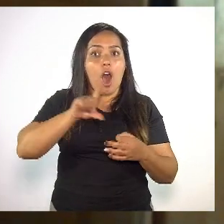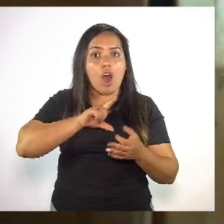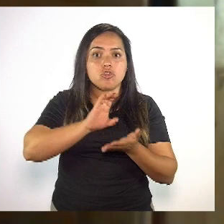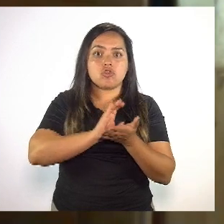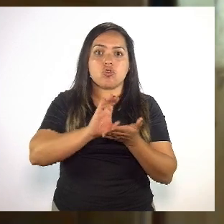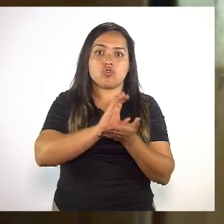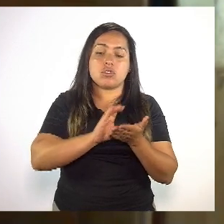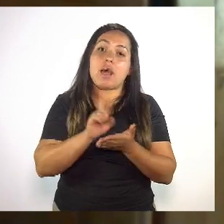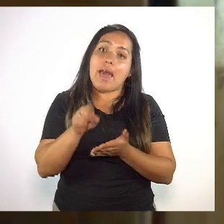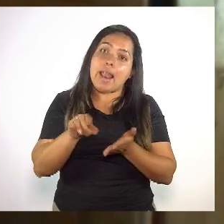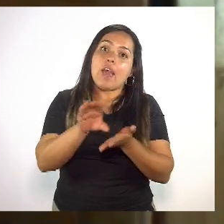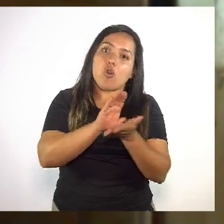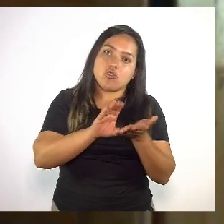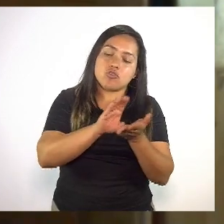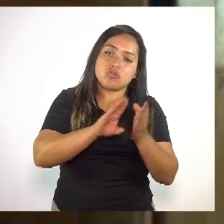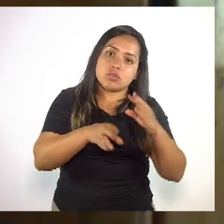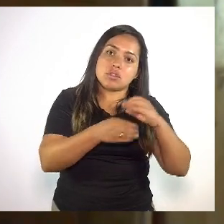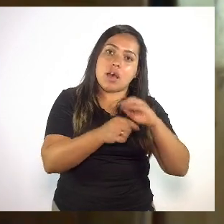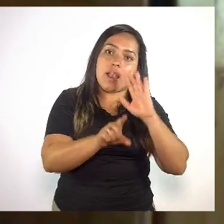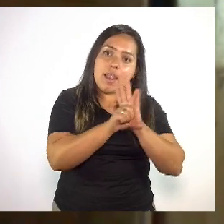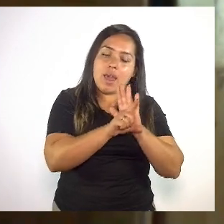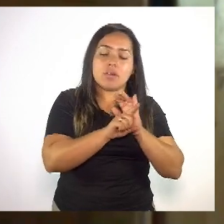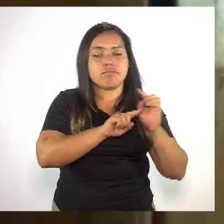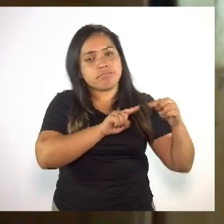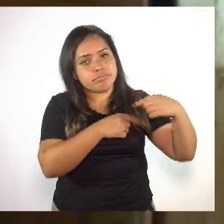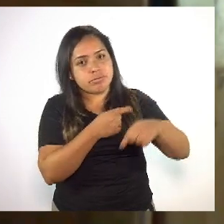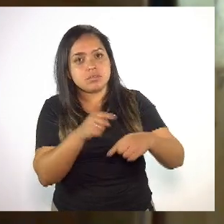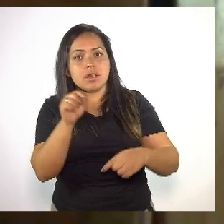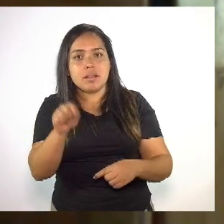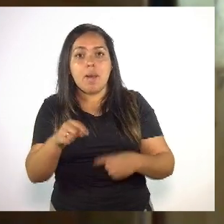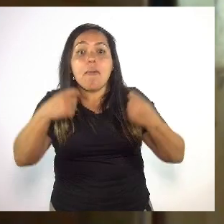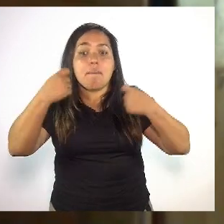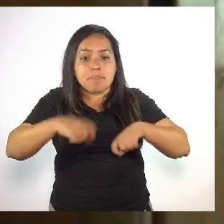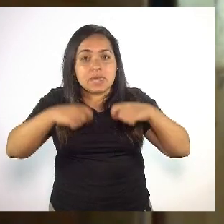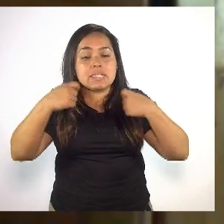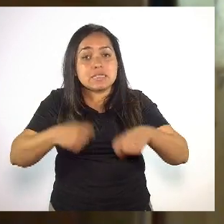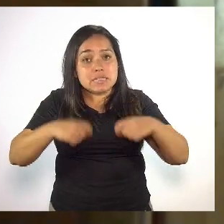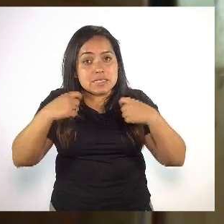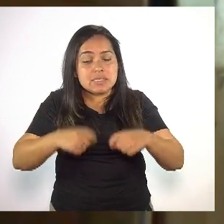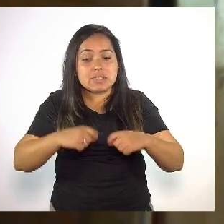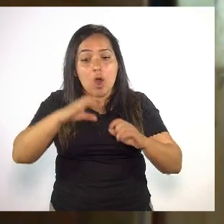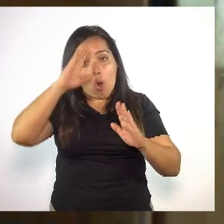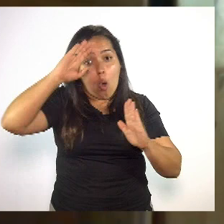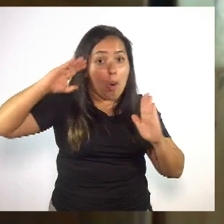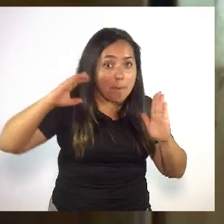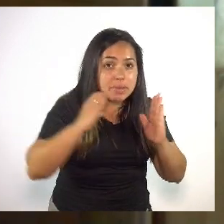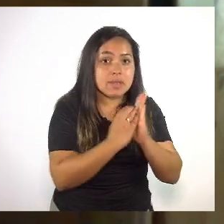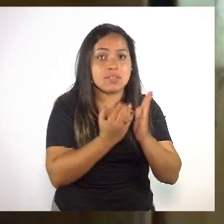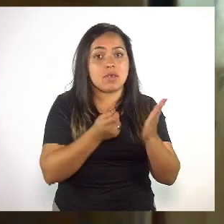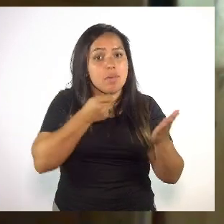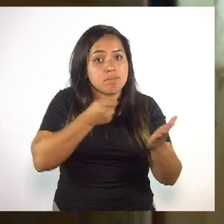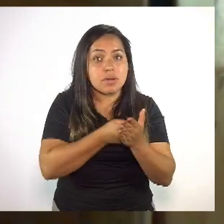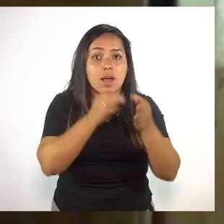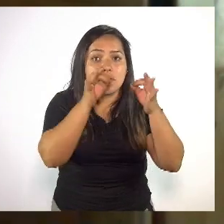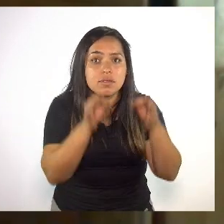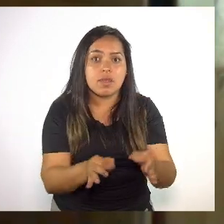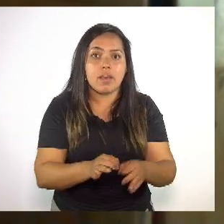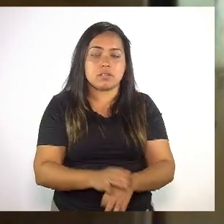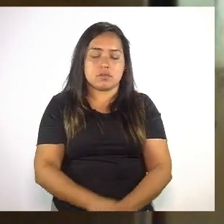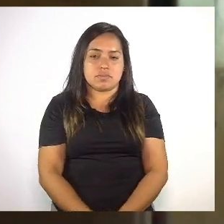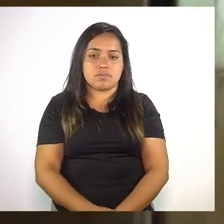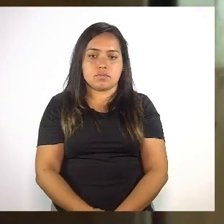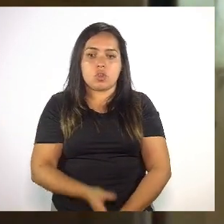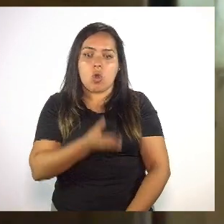é constitucional. Então, por via de consequência, tem que ser aplicada.